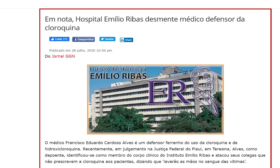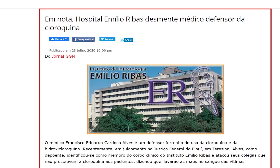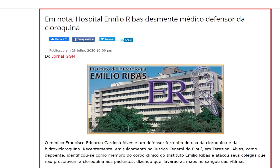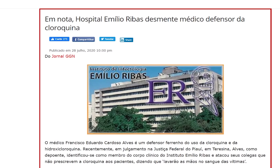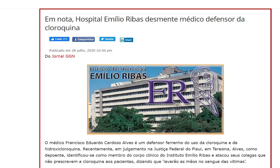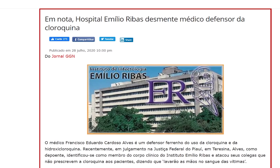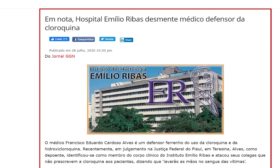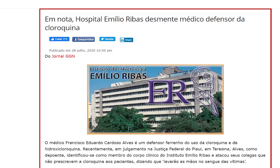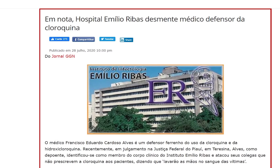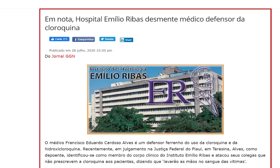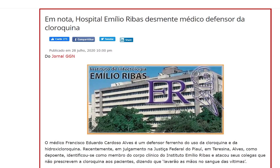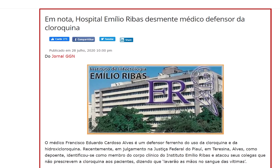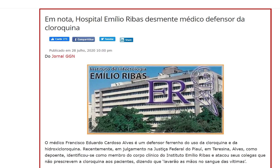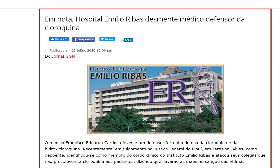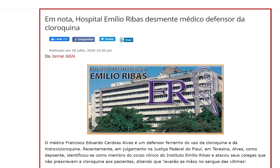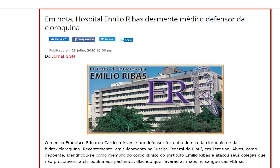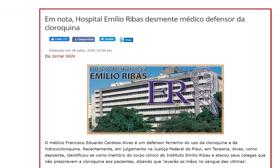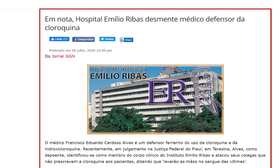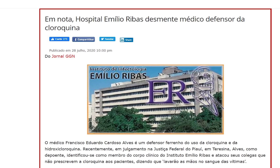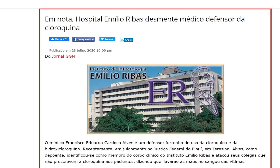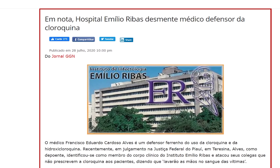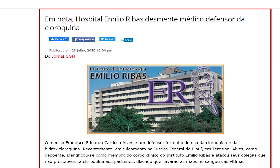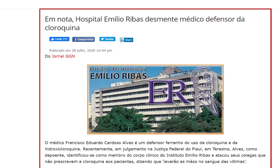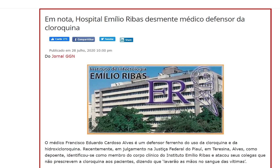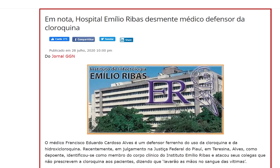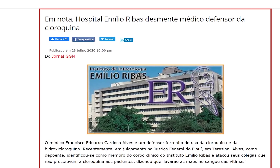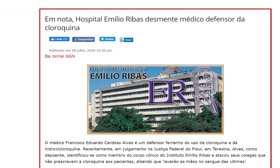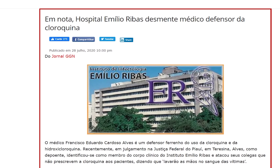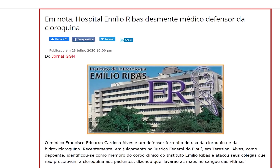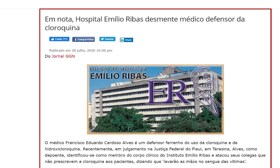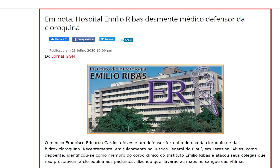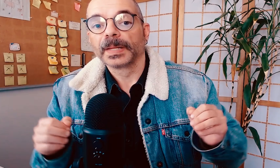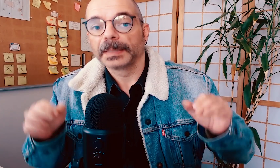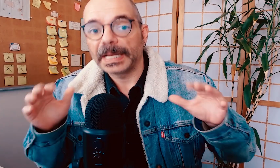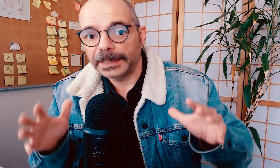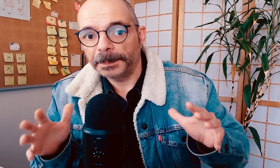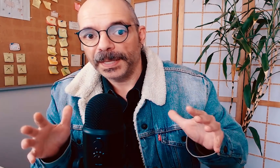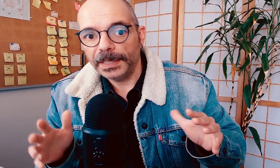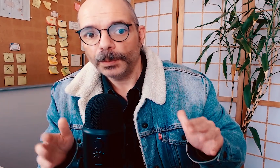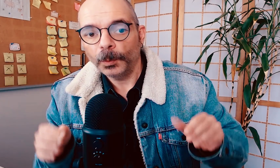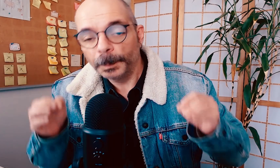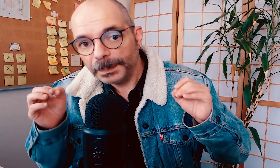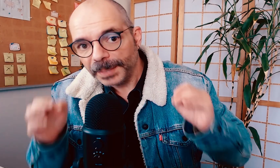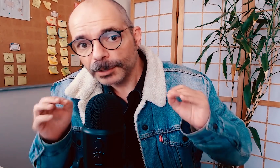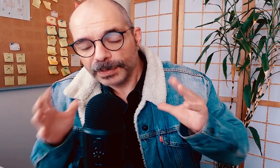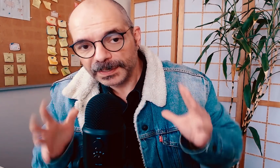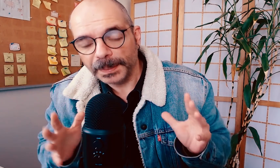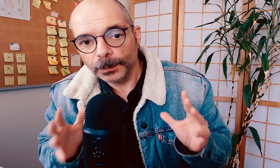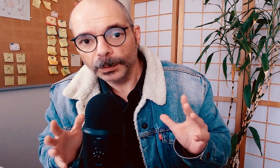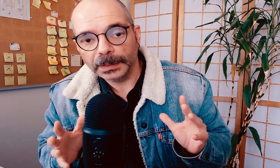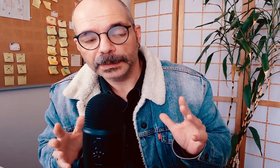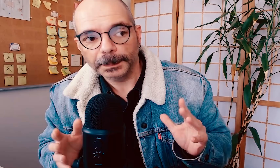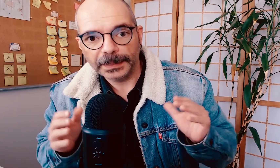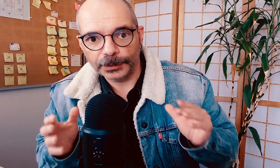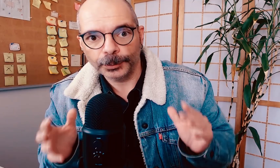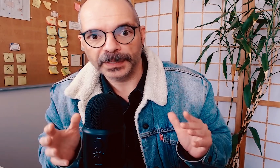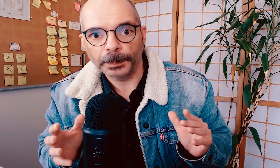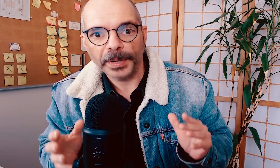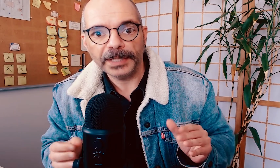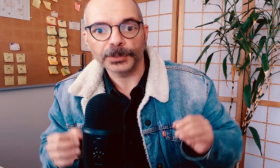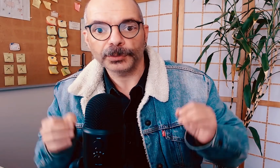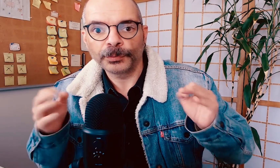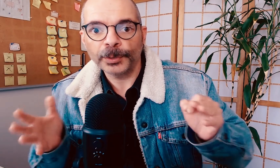Instituto não compartilhava das opiniões dele sobre a cloroquina. Na CPI, o primeiro a fazer perguntas para esses